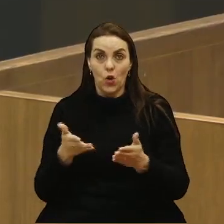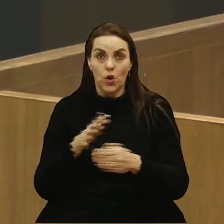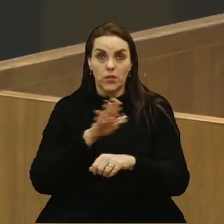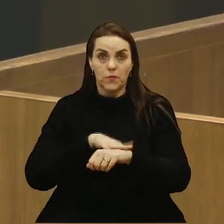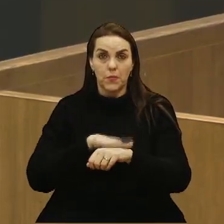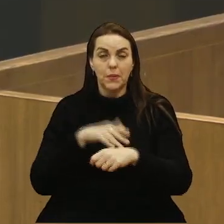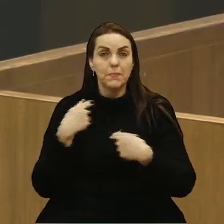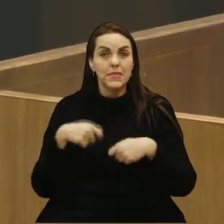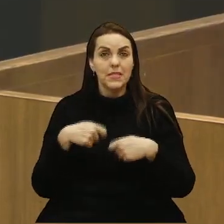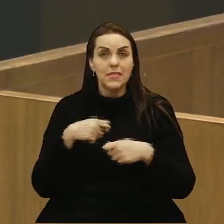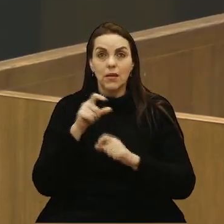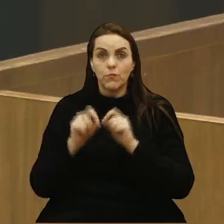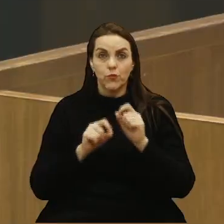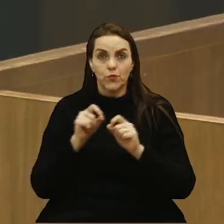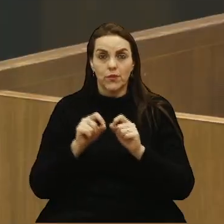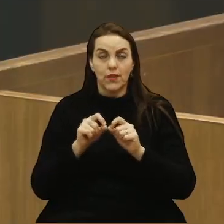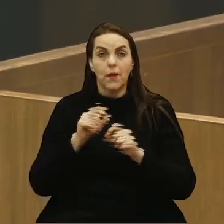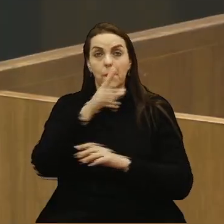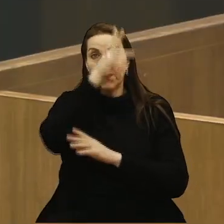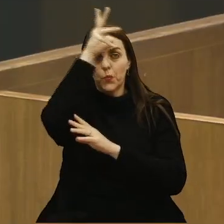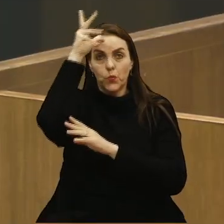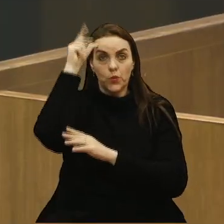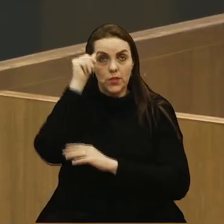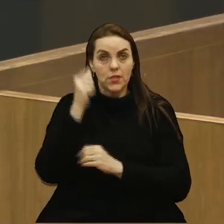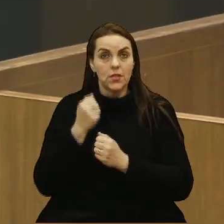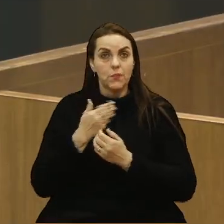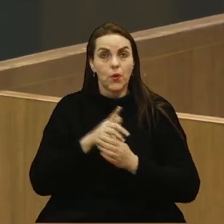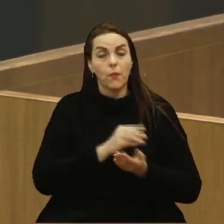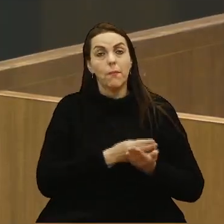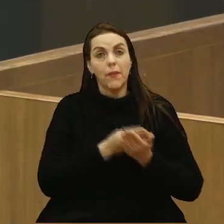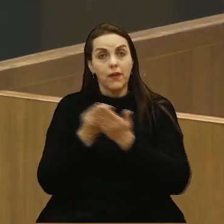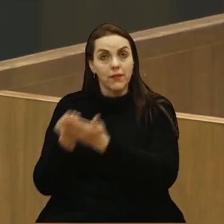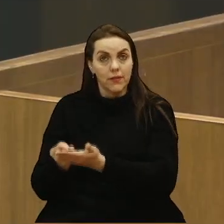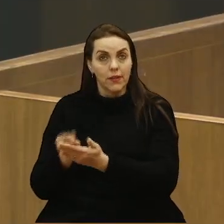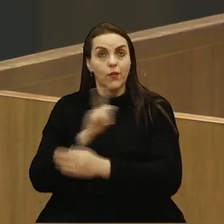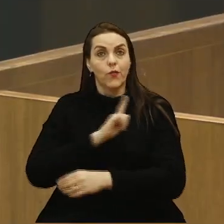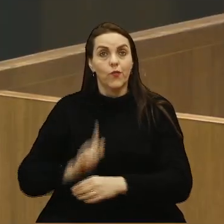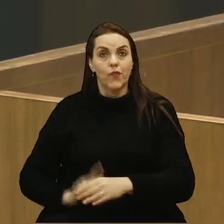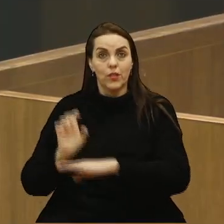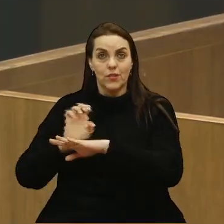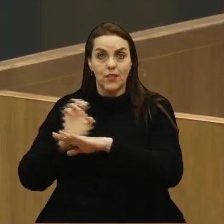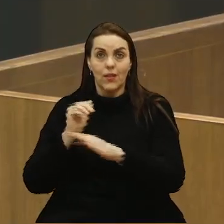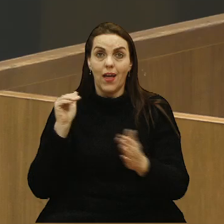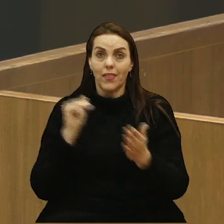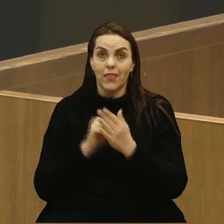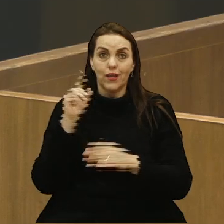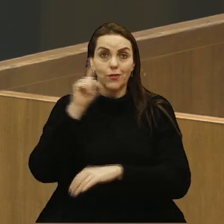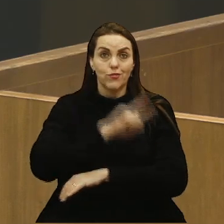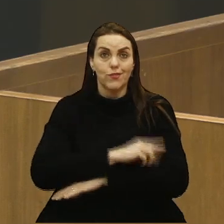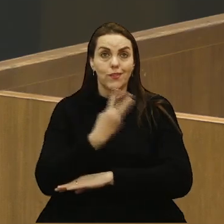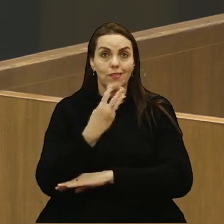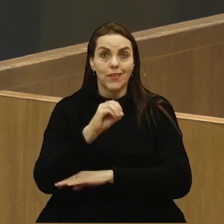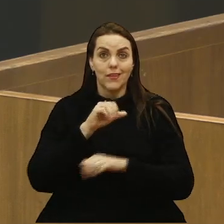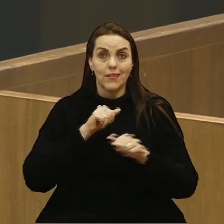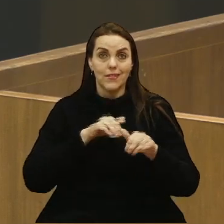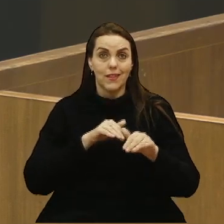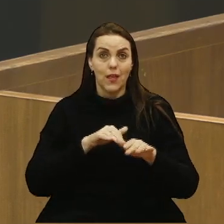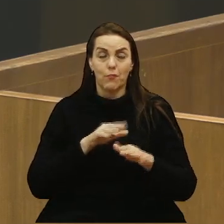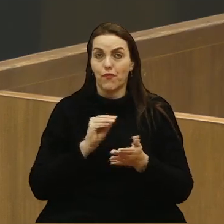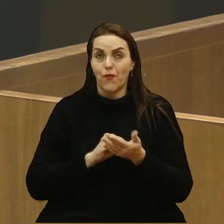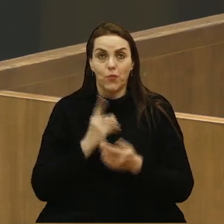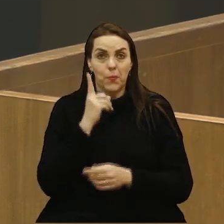nós precisamos que o município mande para o governo do estado. Até o dia 30 de setembro, que é cerca de um